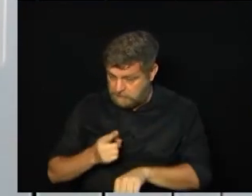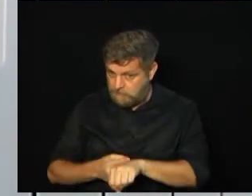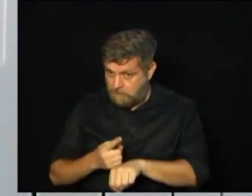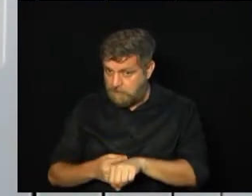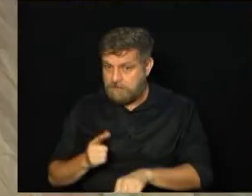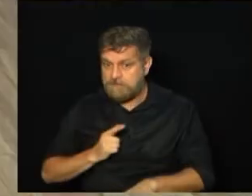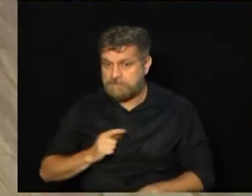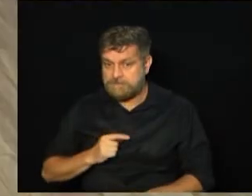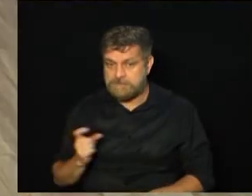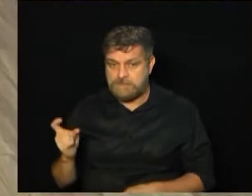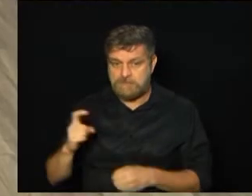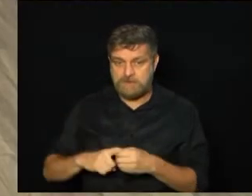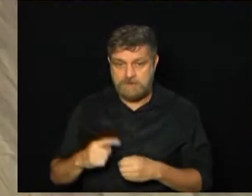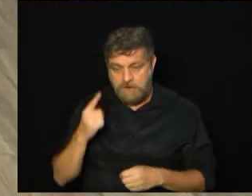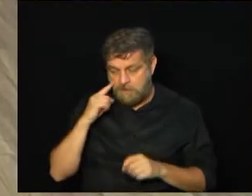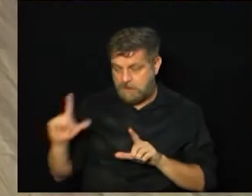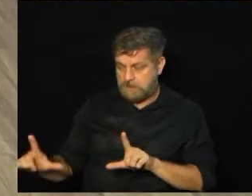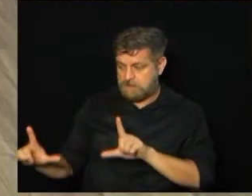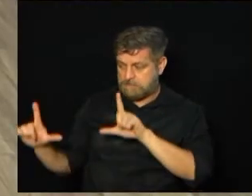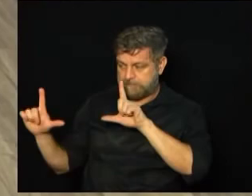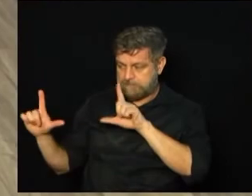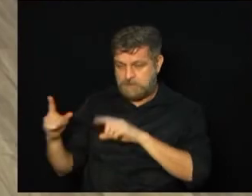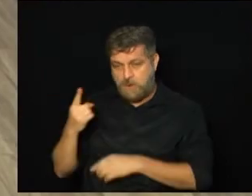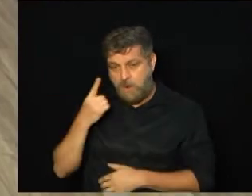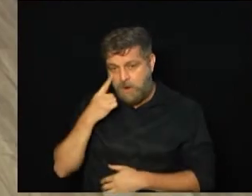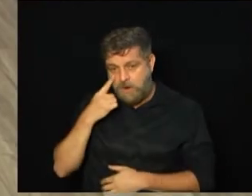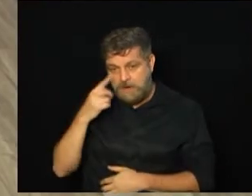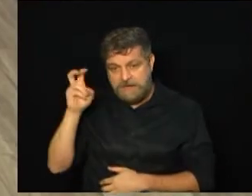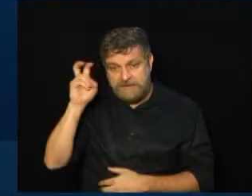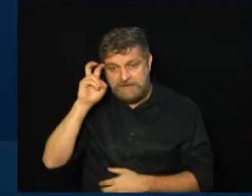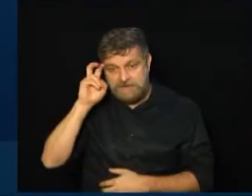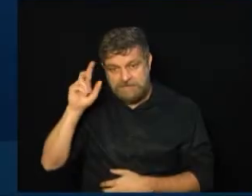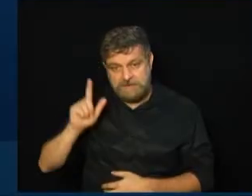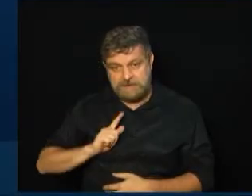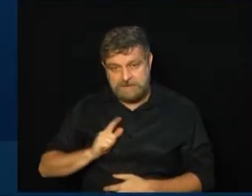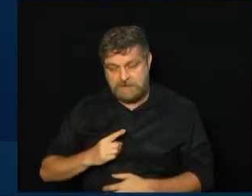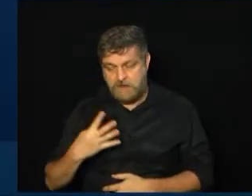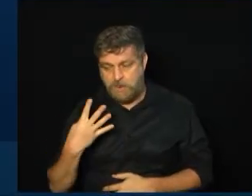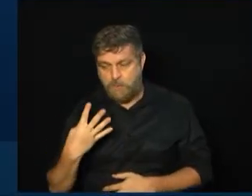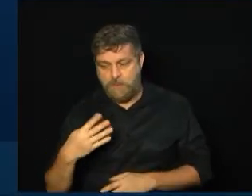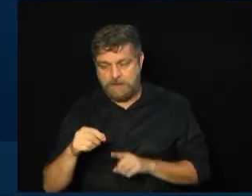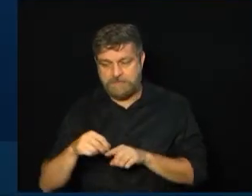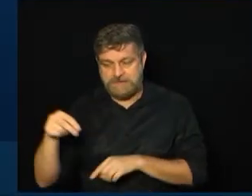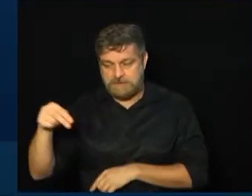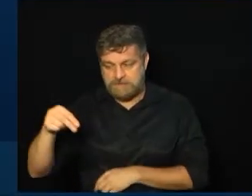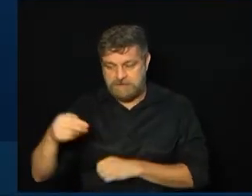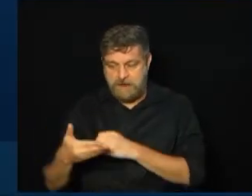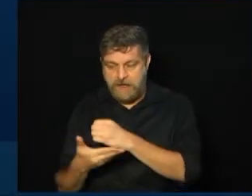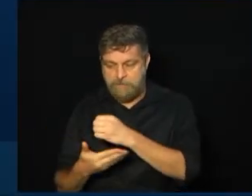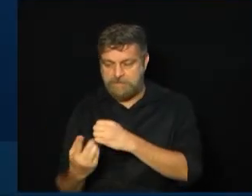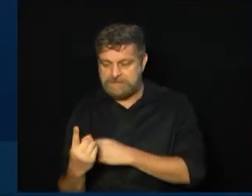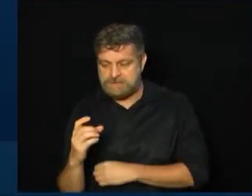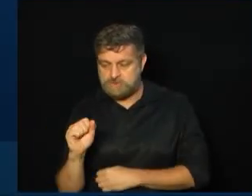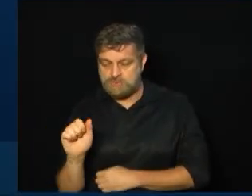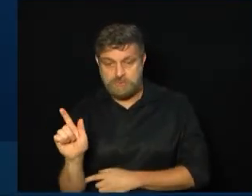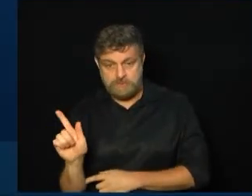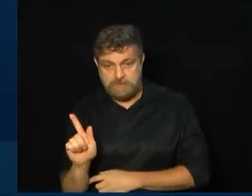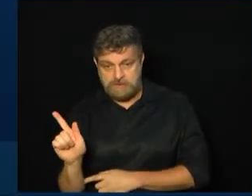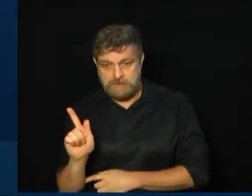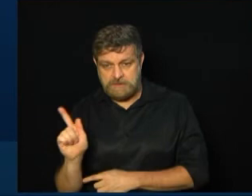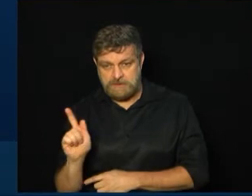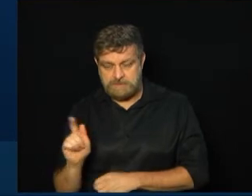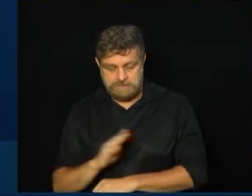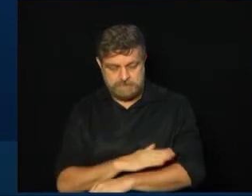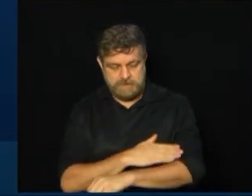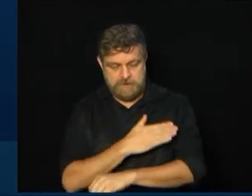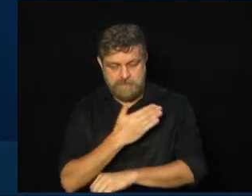de volta. Já está aqui na minha tela, olha só. Amanhã, quinta-feira, 4 de novembro, mínima de 18 graus. Ao longo